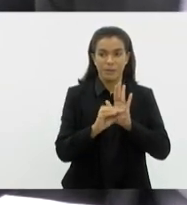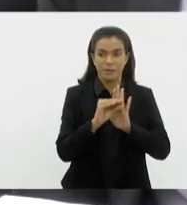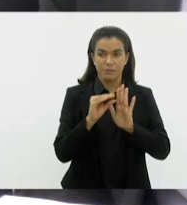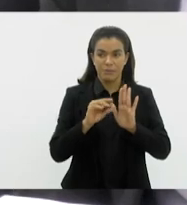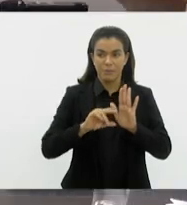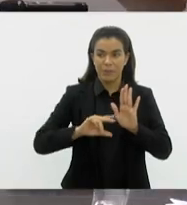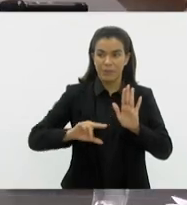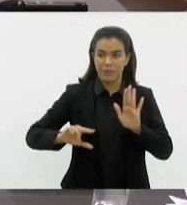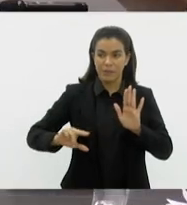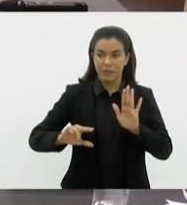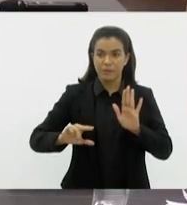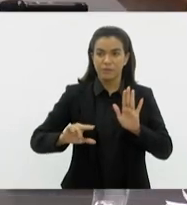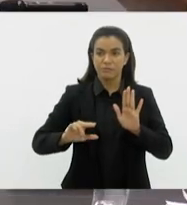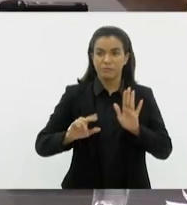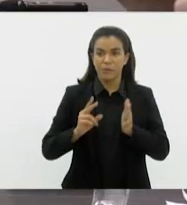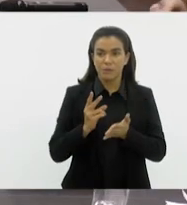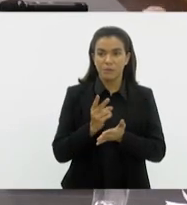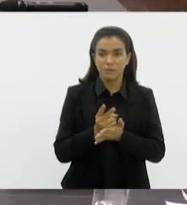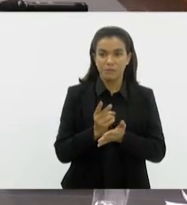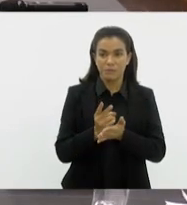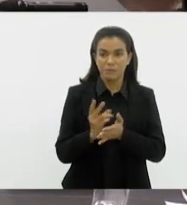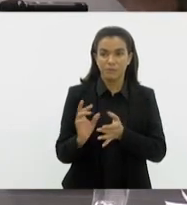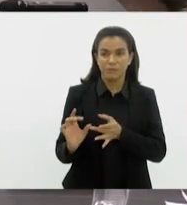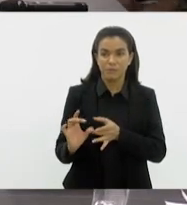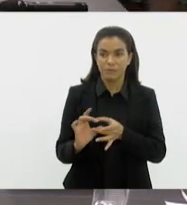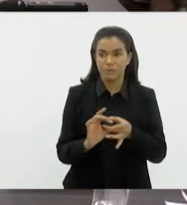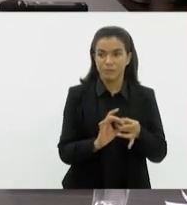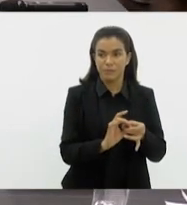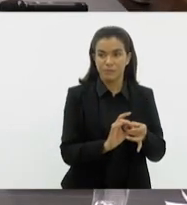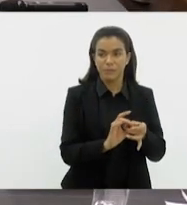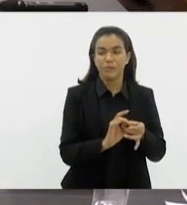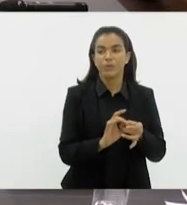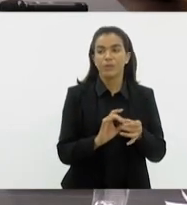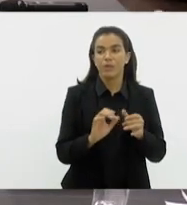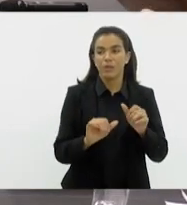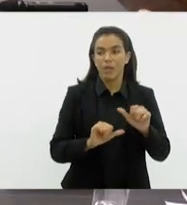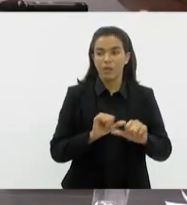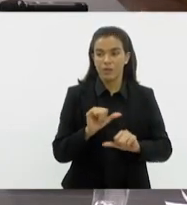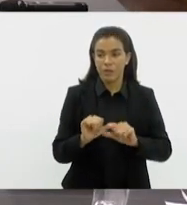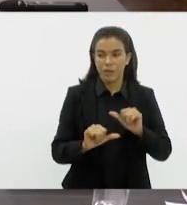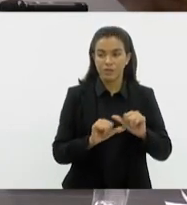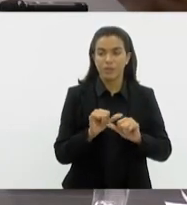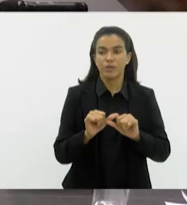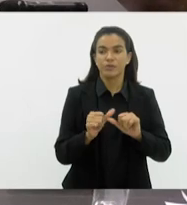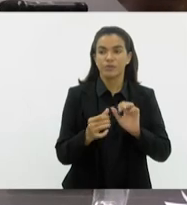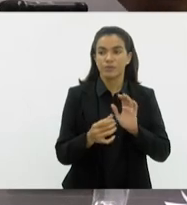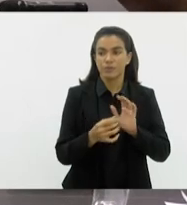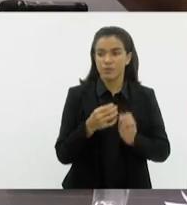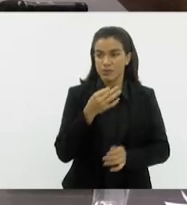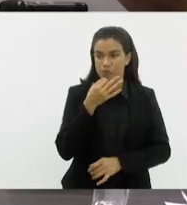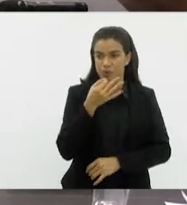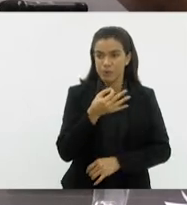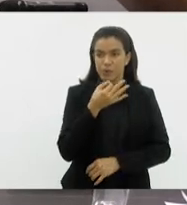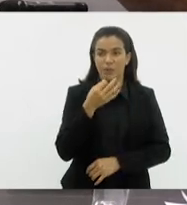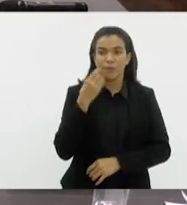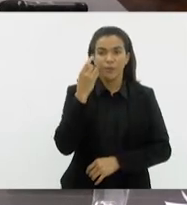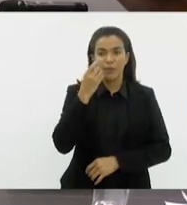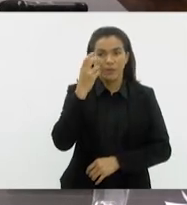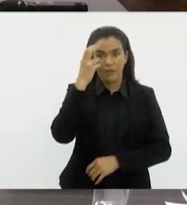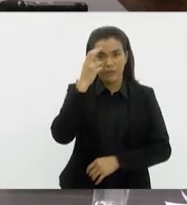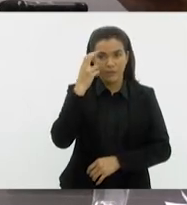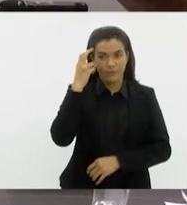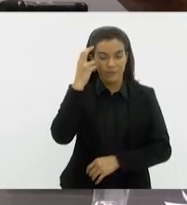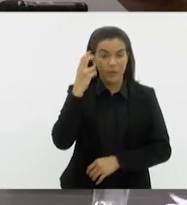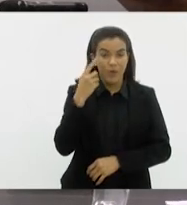Cozzolino, deputada Verônica. Para ficar na mesma linha da alteração sugerida pela deputada Célia Jordão. Você vê que é